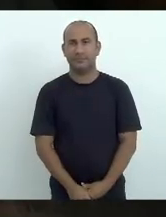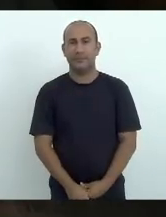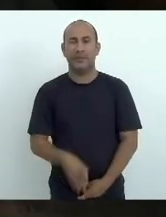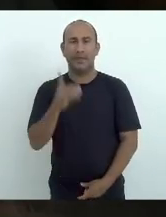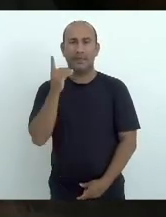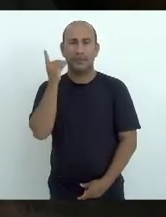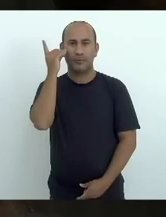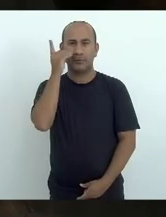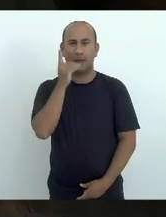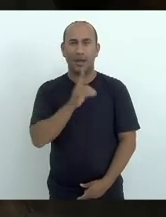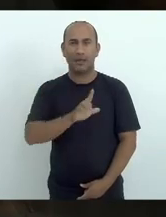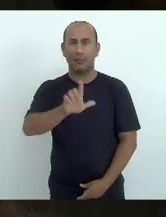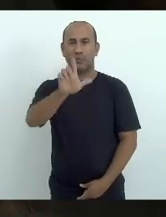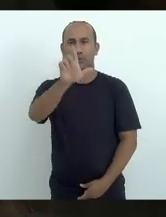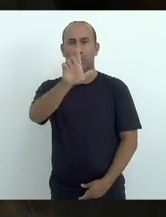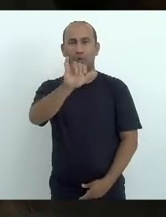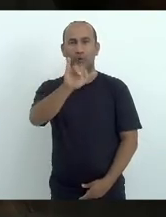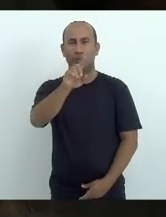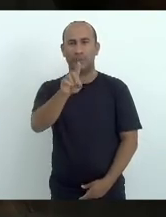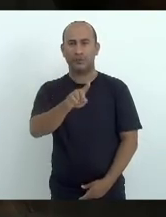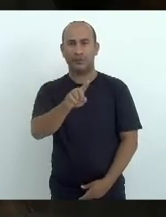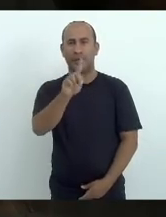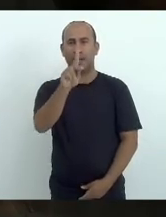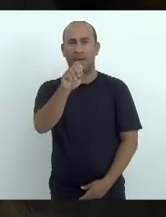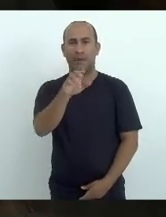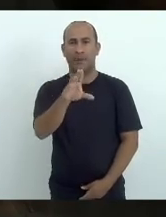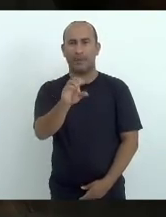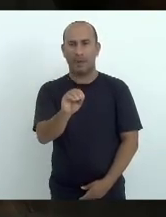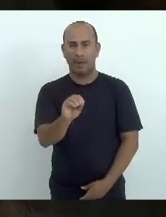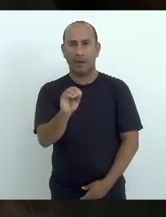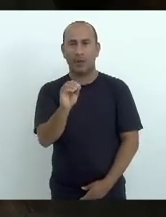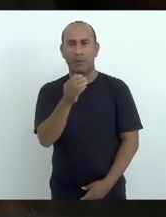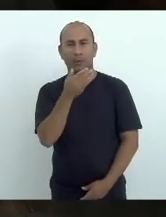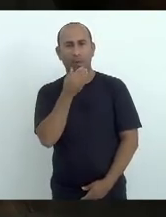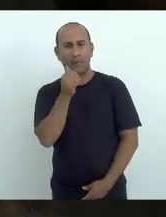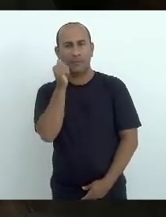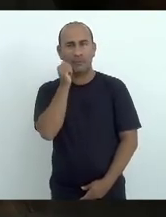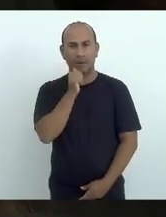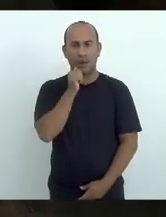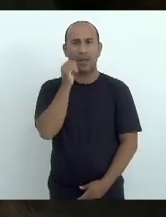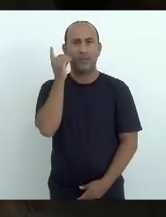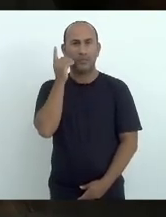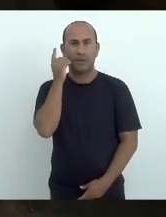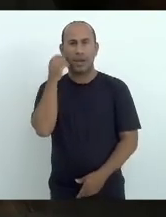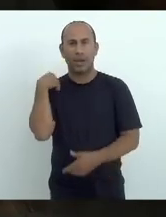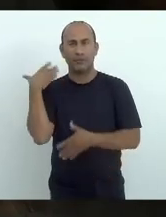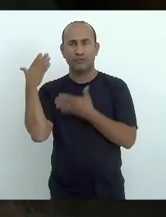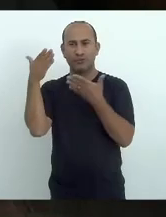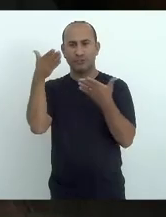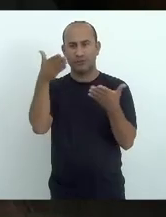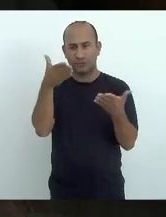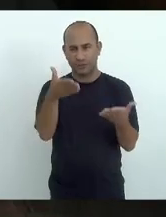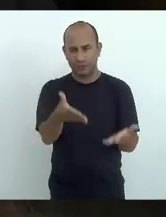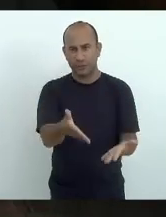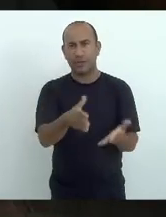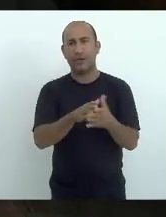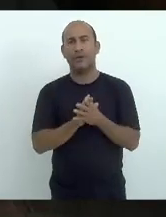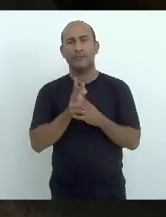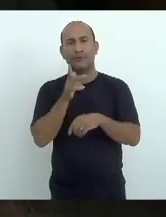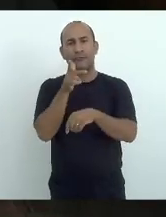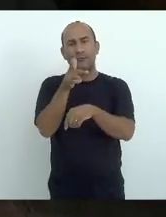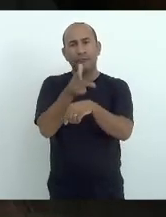deputado Luiz Paulo, deputadas e deputadas que estão começando a chegar no plenário virtual, inclusive,